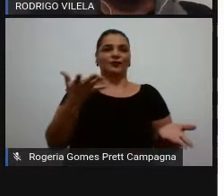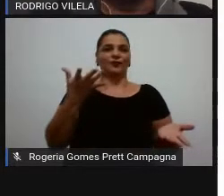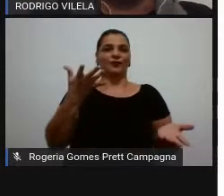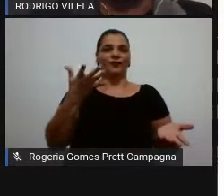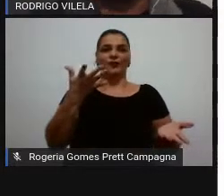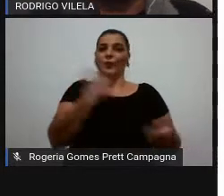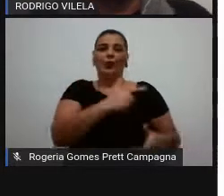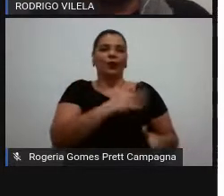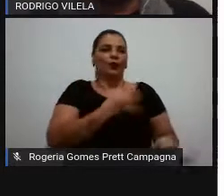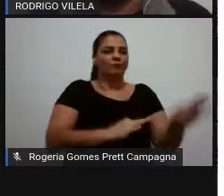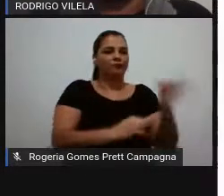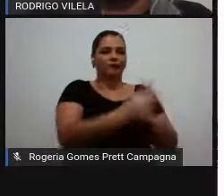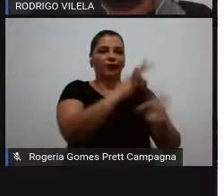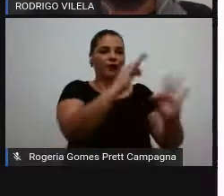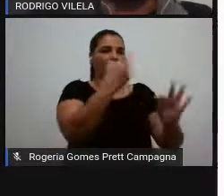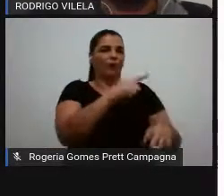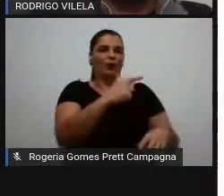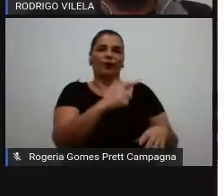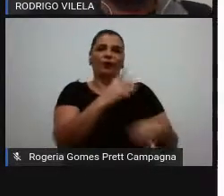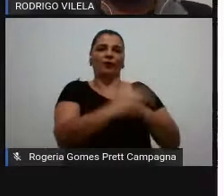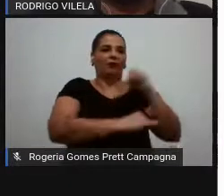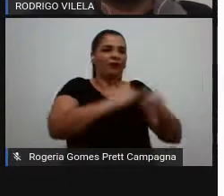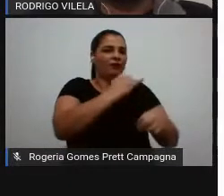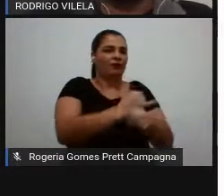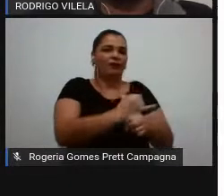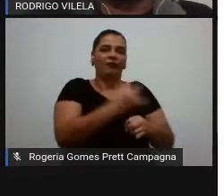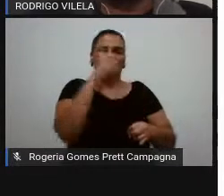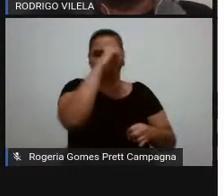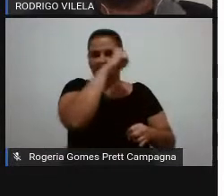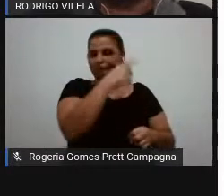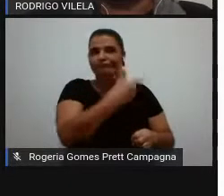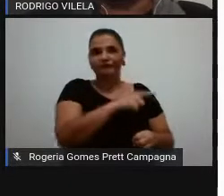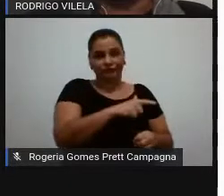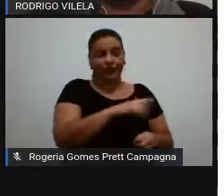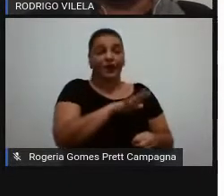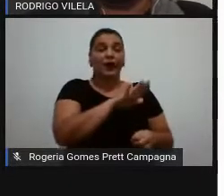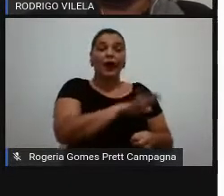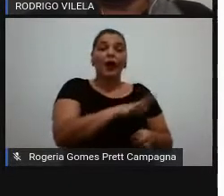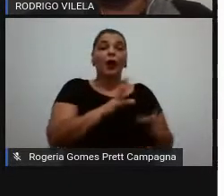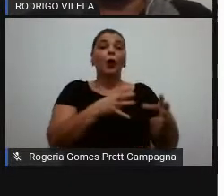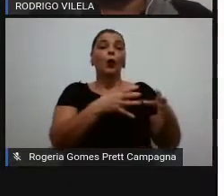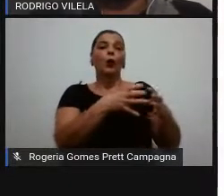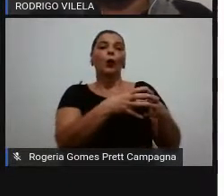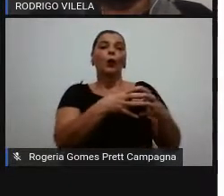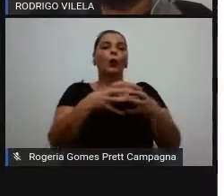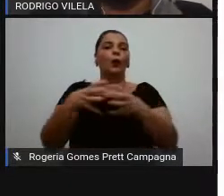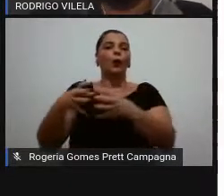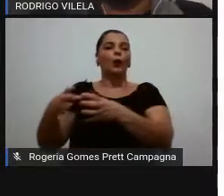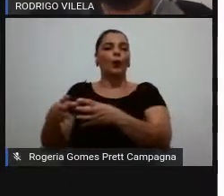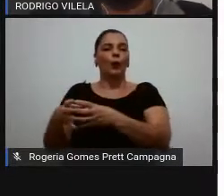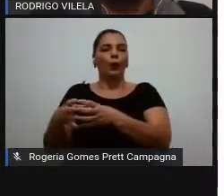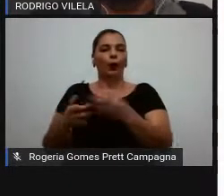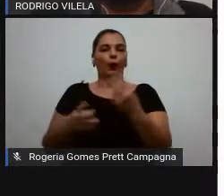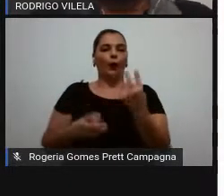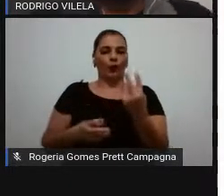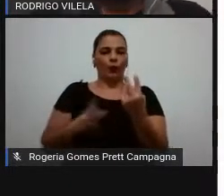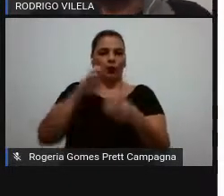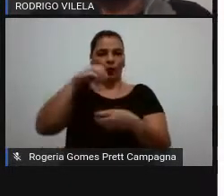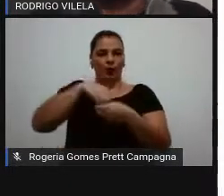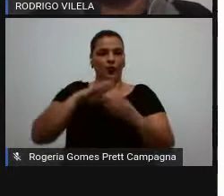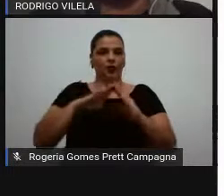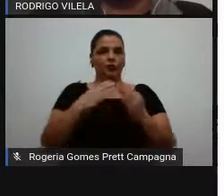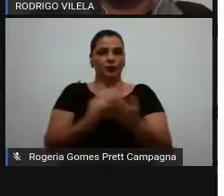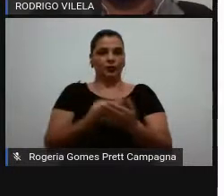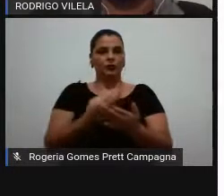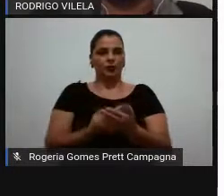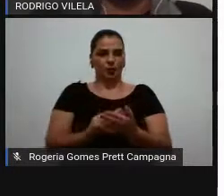ele é muito escasso, né, nesse sentido. E aí nós contamos com 2 grupos muito importantes dentro da escola, que ganhou muita força,